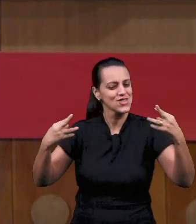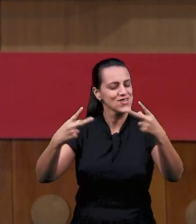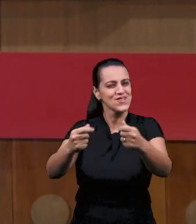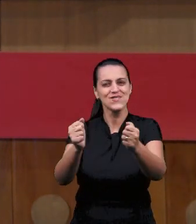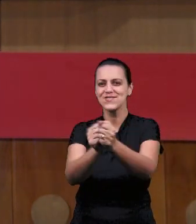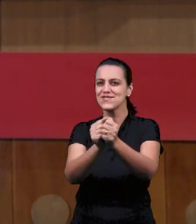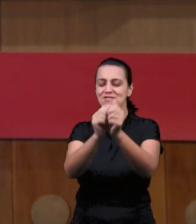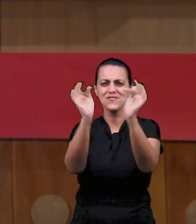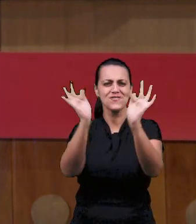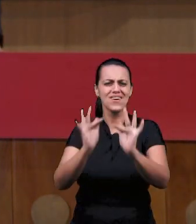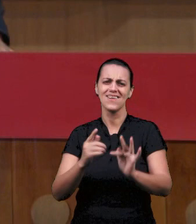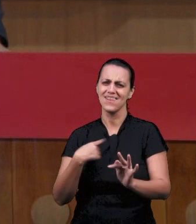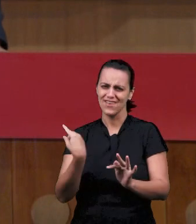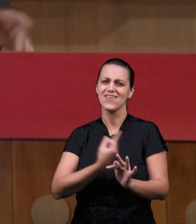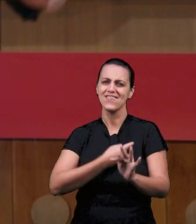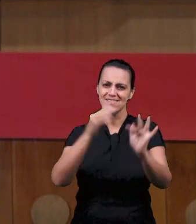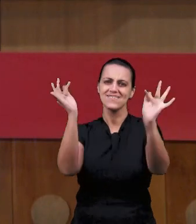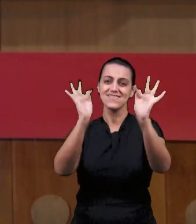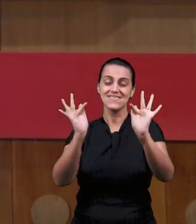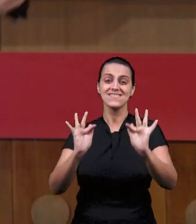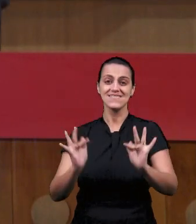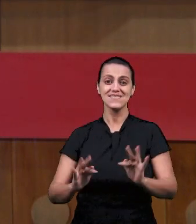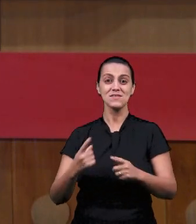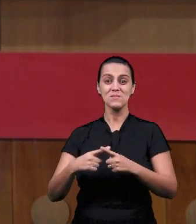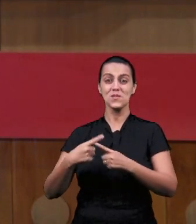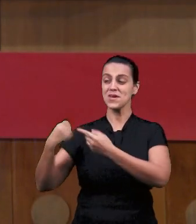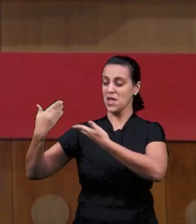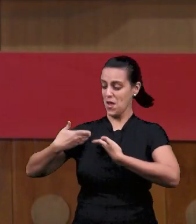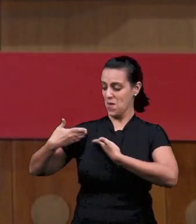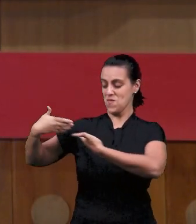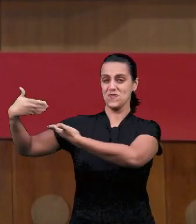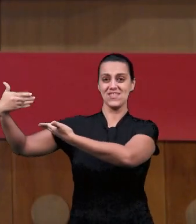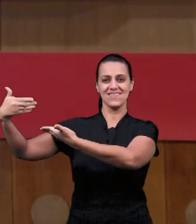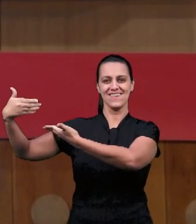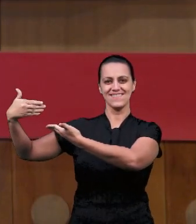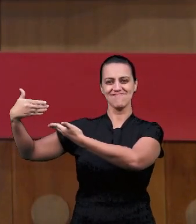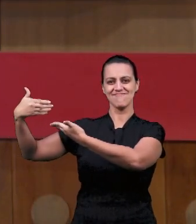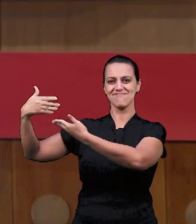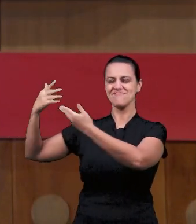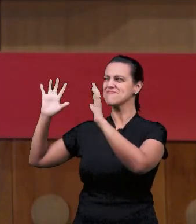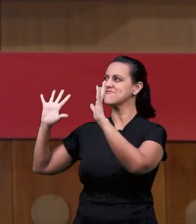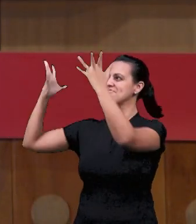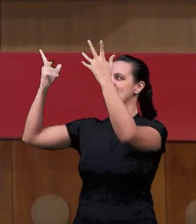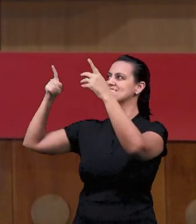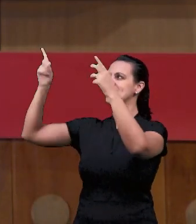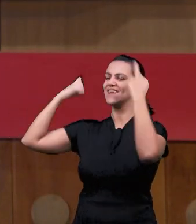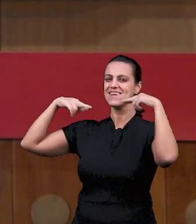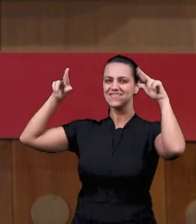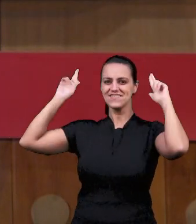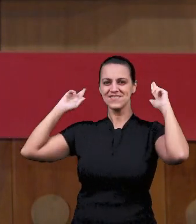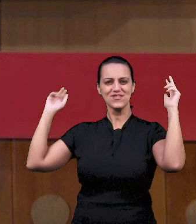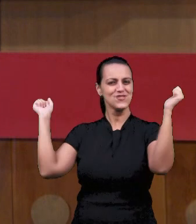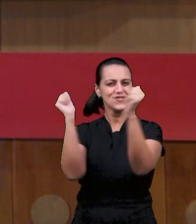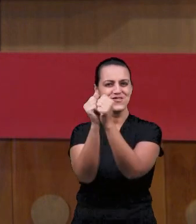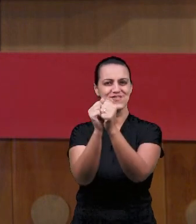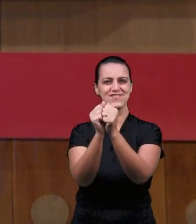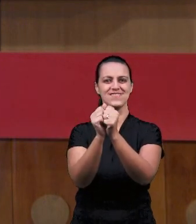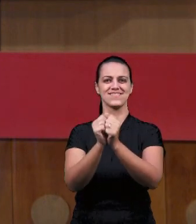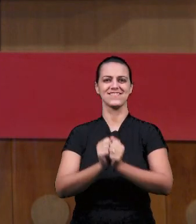Bem-aventurados somos nós, porque nós somos convidados para as bodas do Cordeiro, juntos.